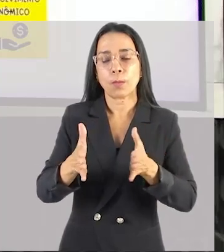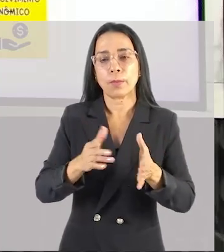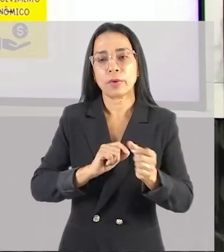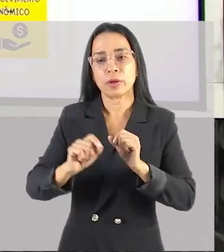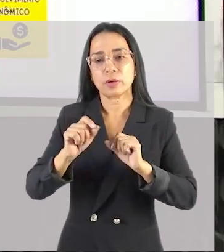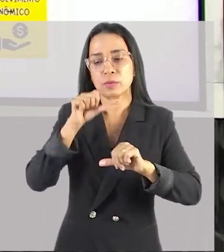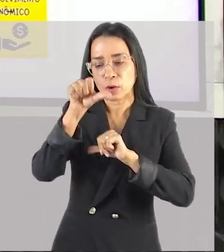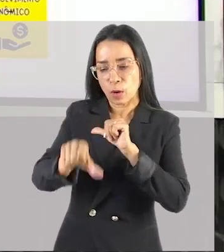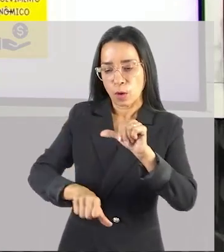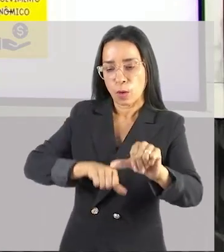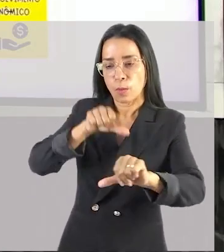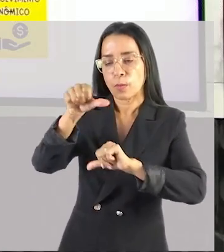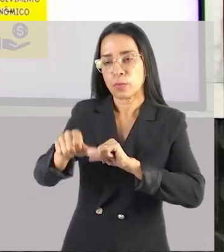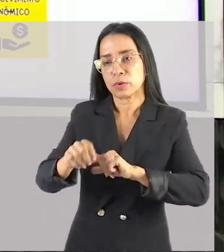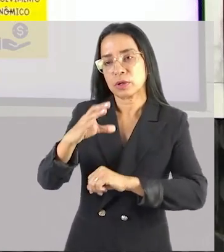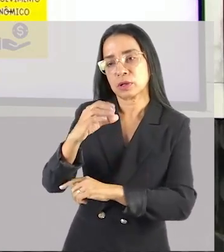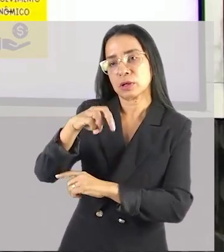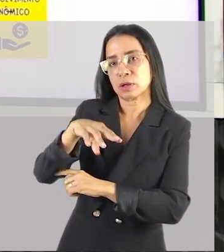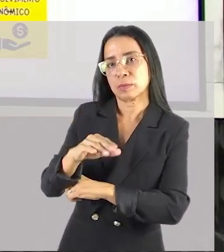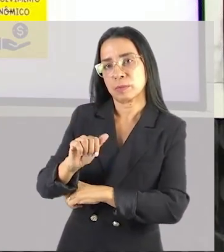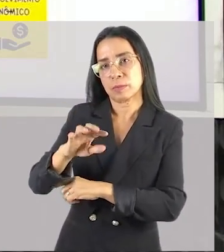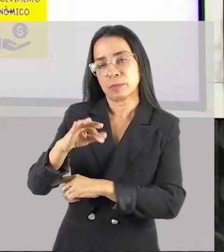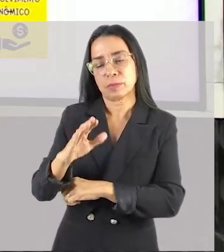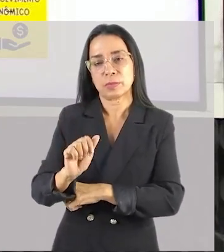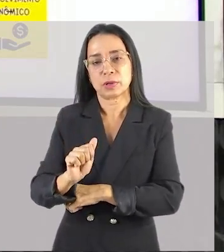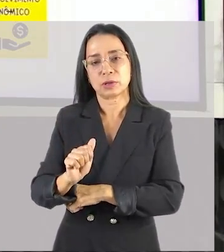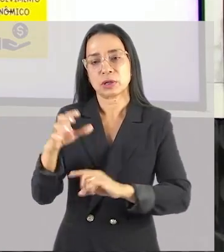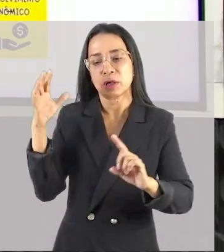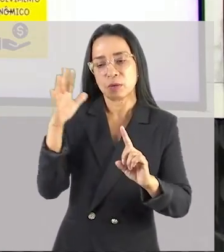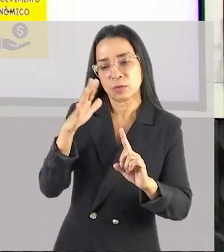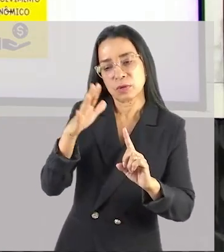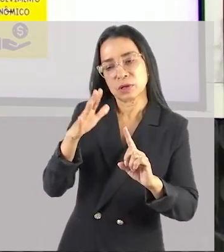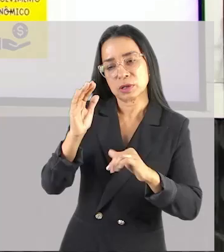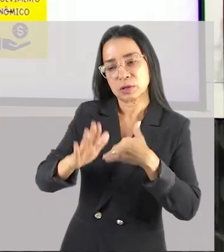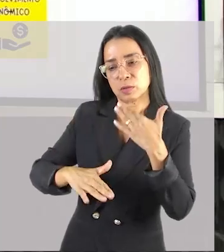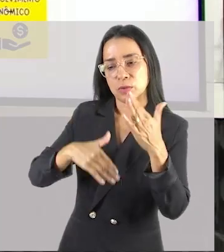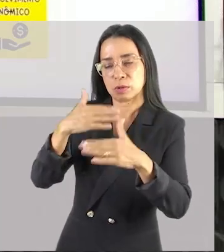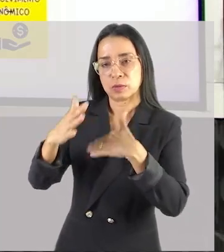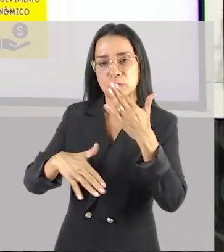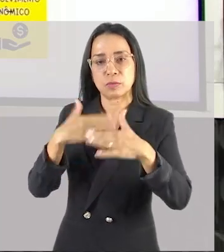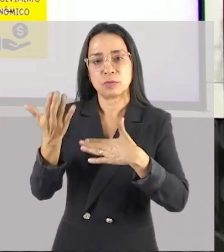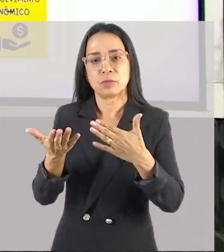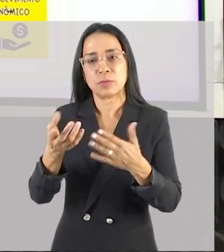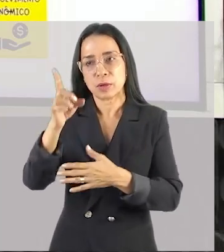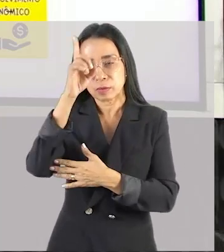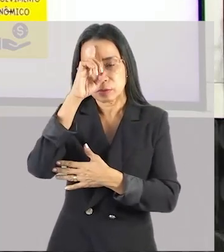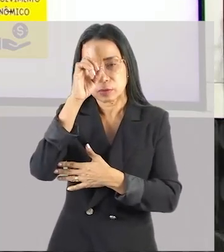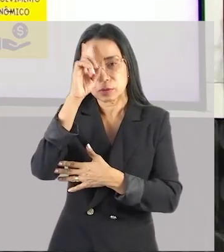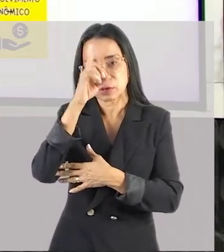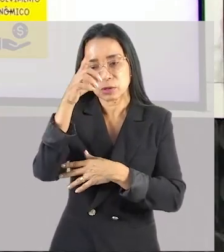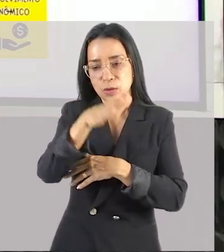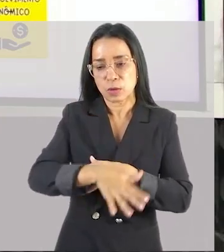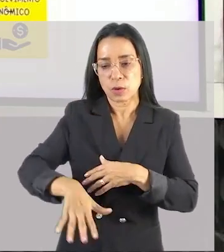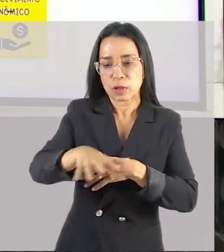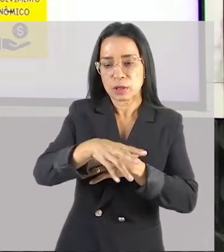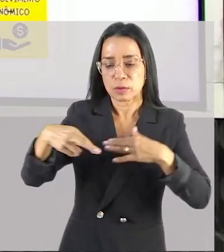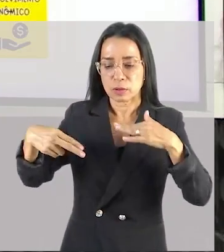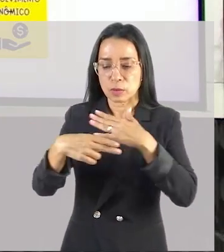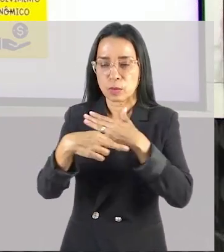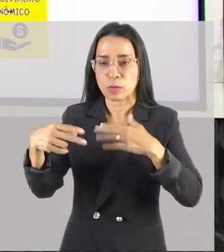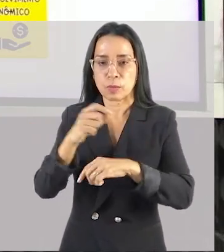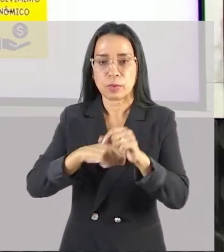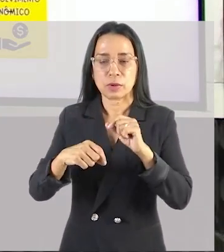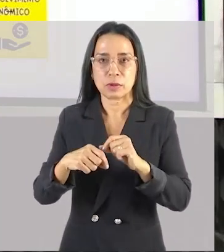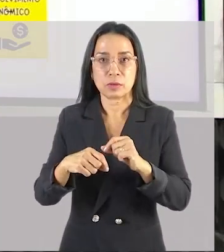climática afeta diretamente o desenvolvimento, a rotina, o espaço urbano. Então é necessário que você fique um